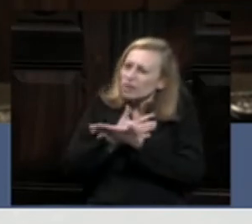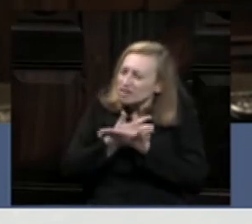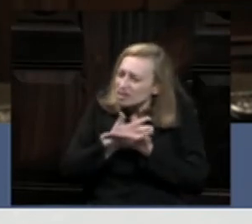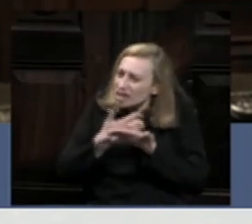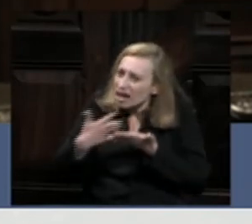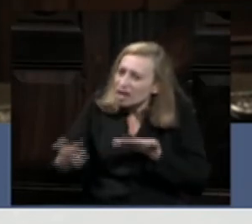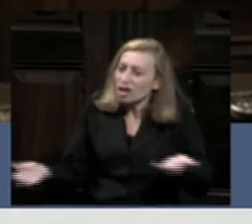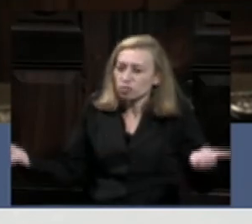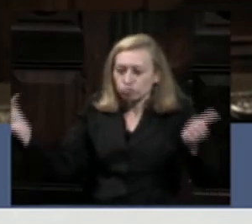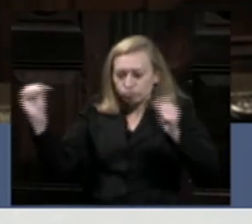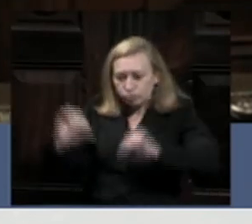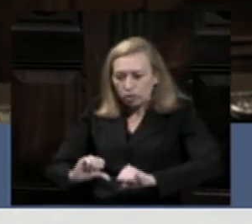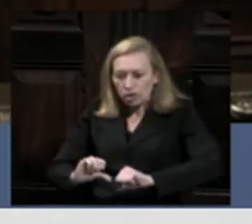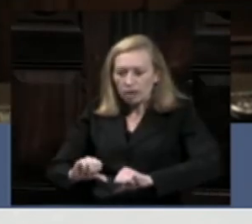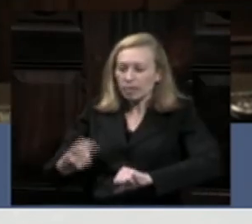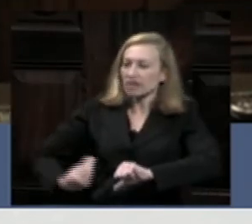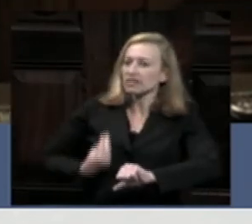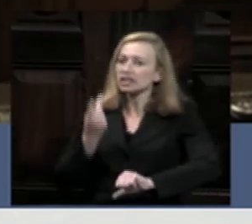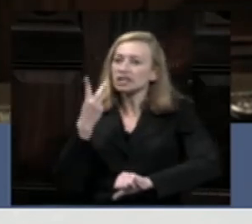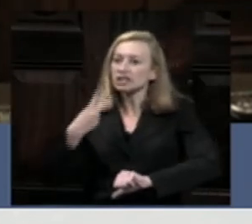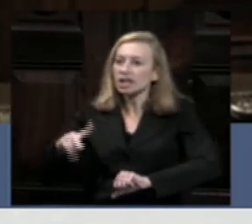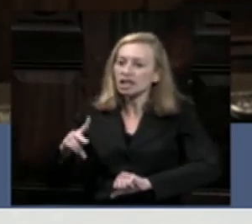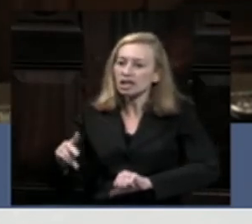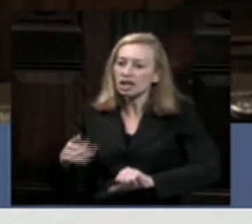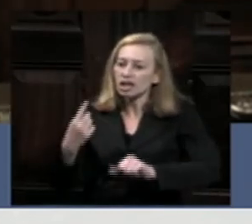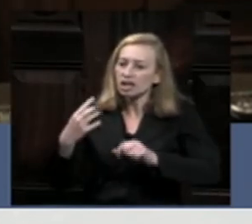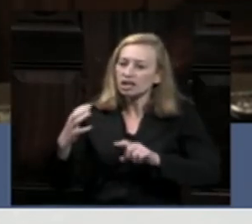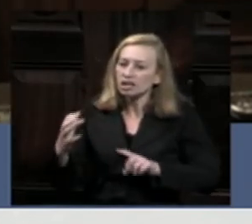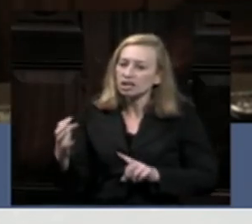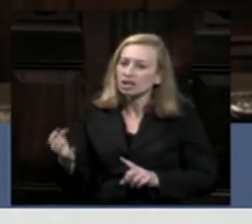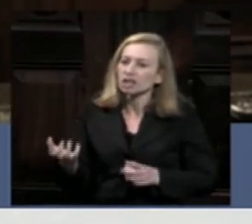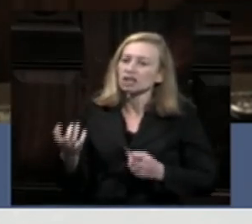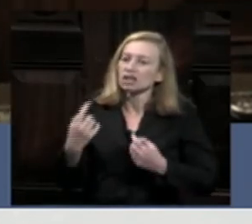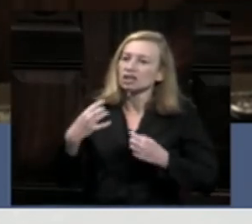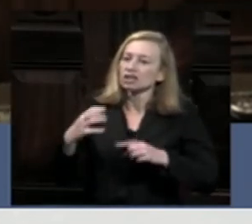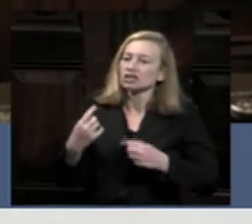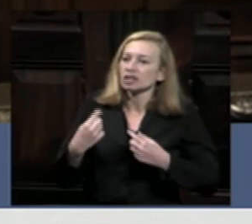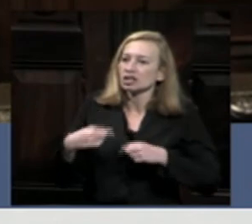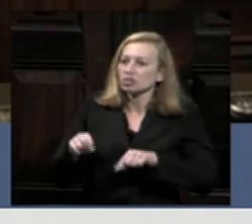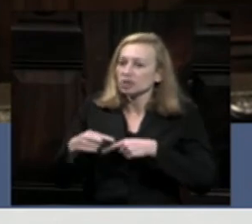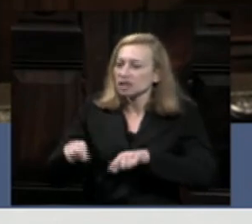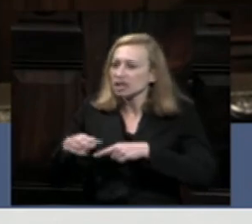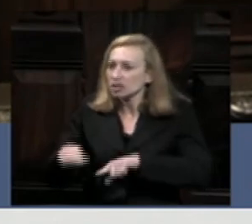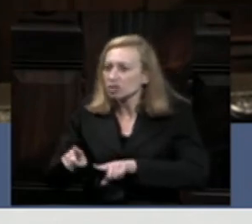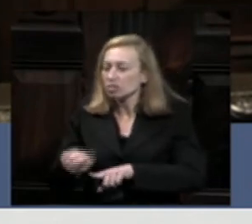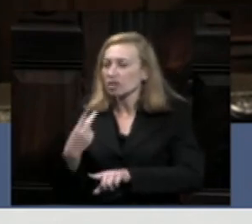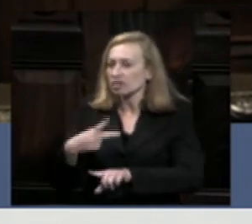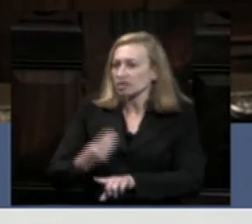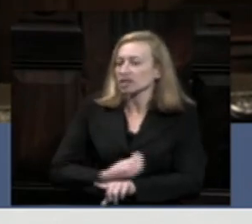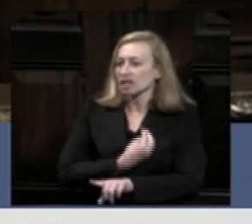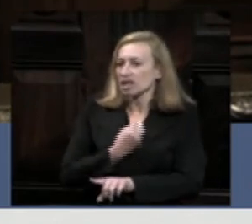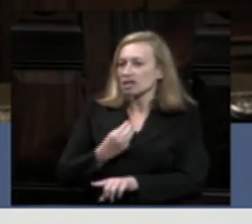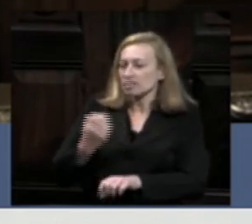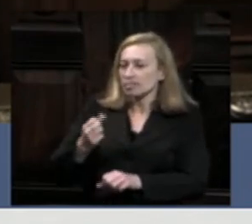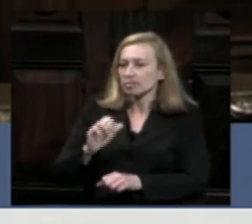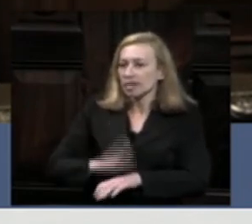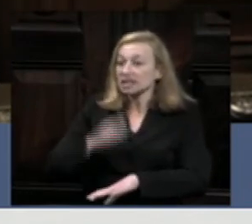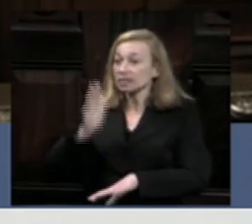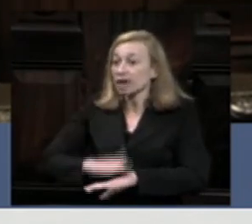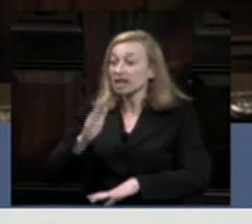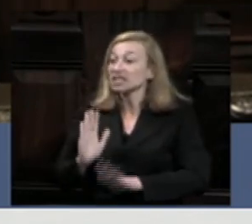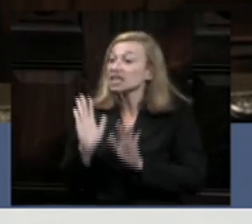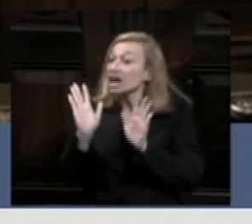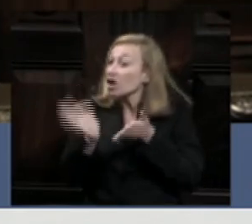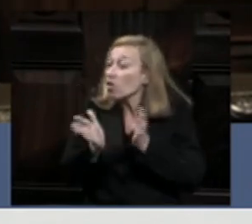lado dele. As perseguições passaram a ser ainda mais implacáveis. E agora, como